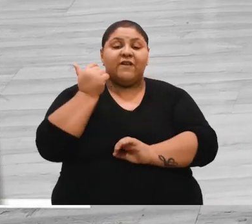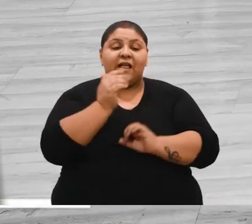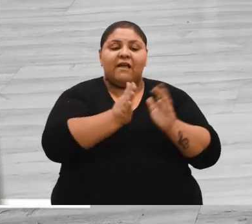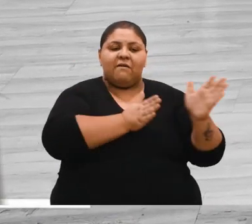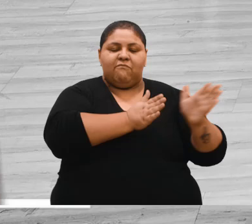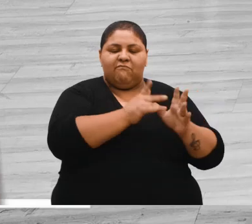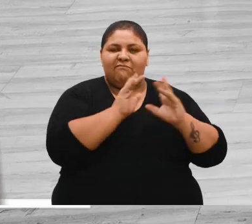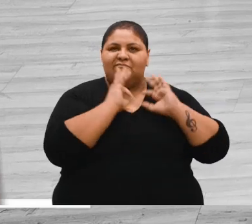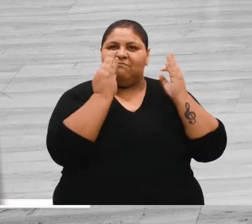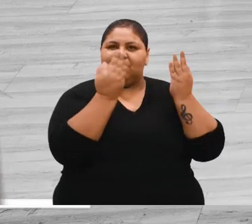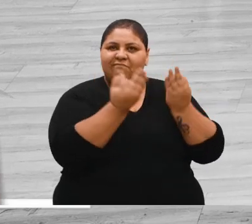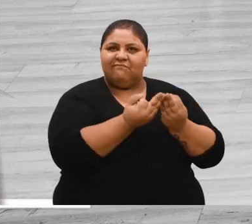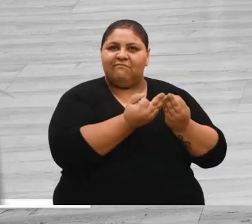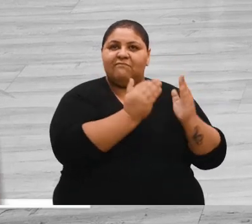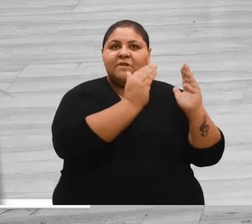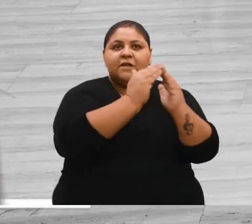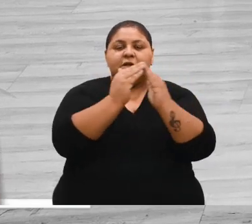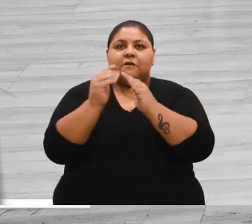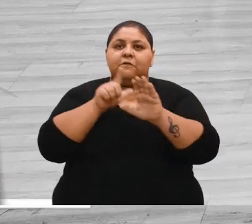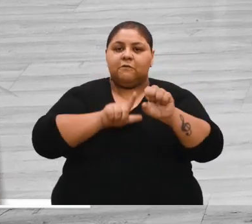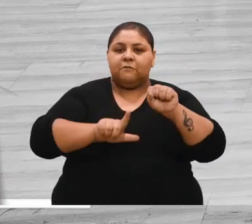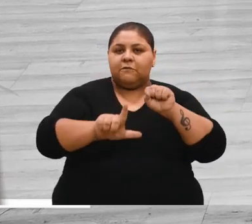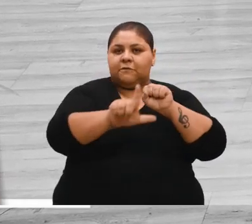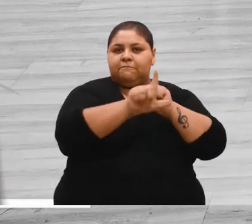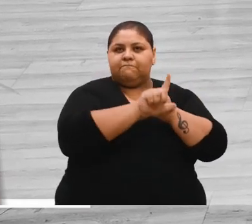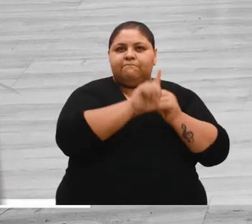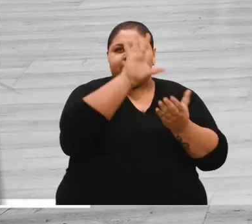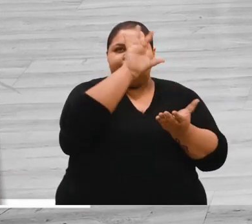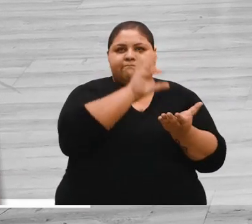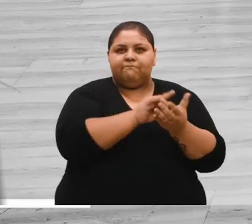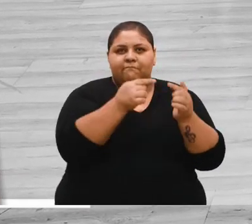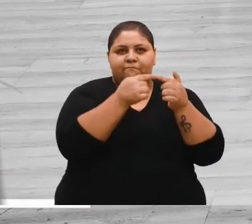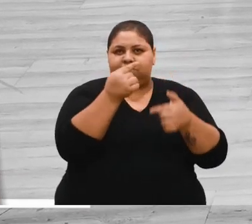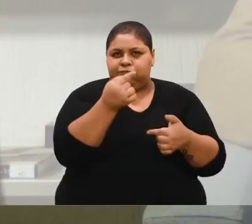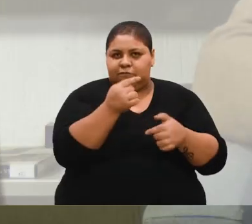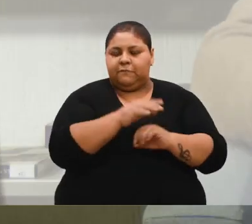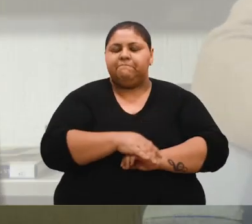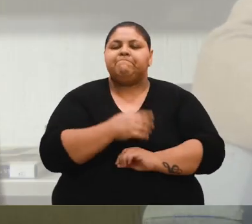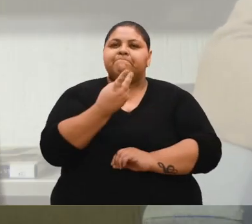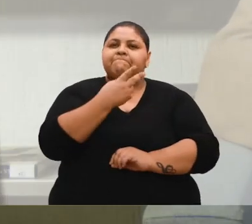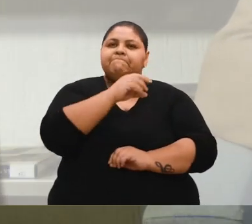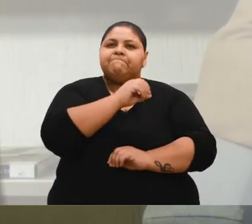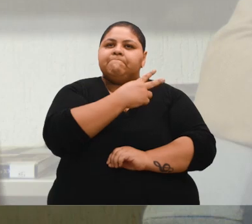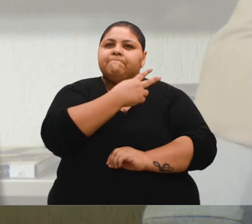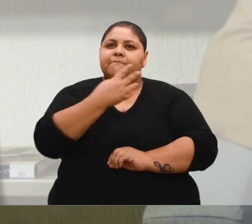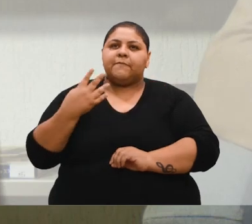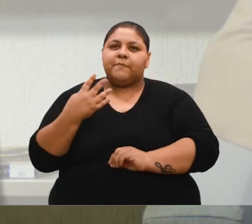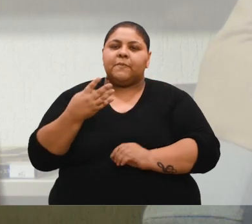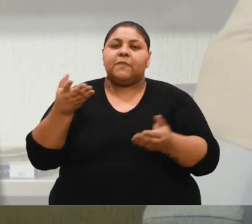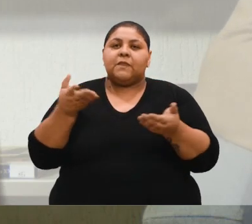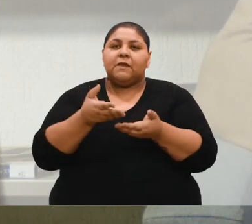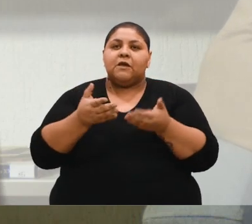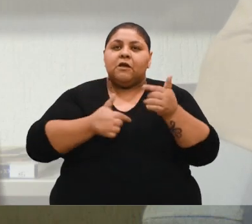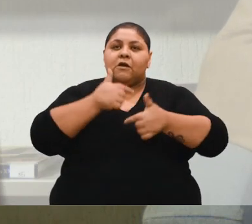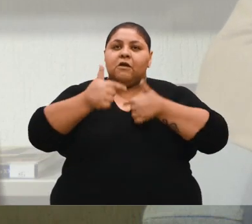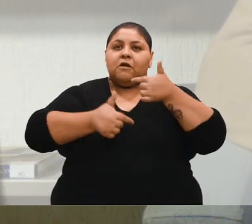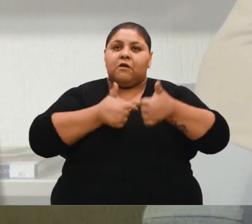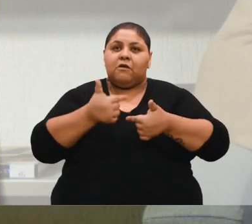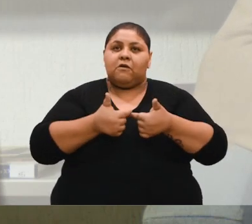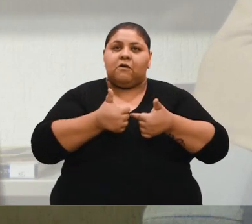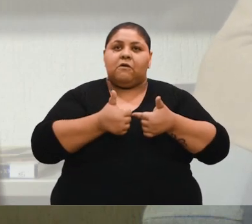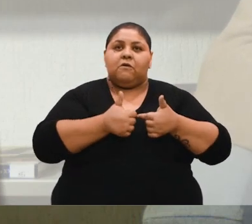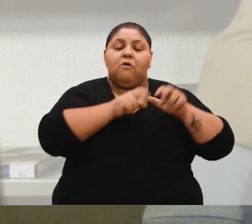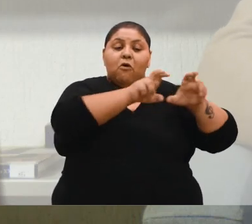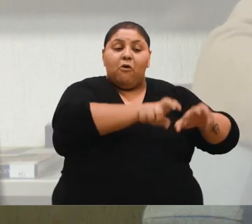acesso dessas famílias a casas em loteamentos irregulares. Para 2024, a gente quer destacar o trabalho em cima do Parque